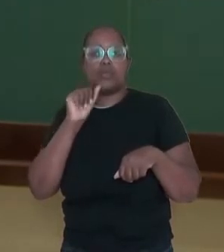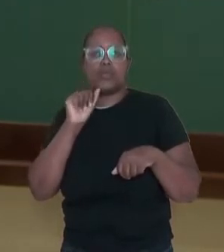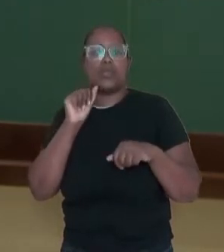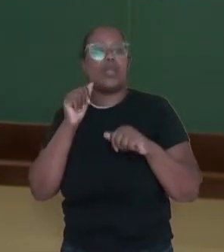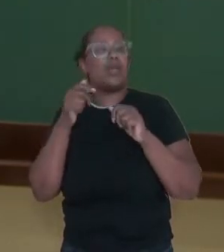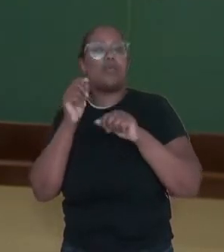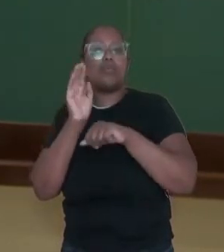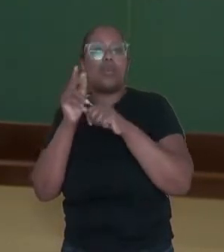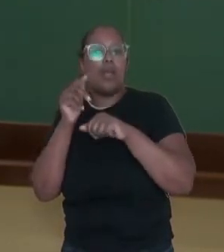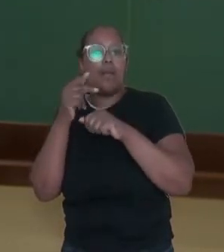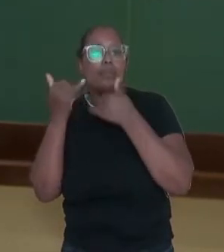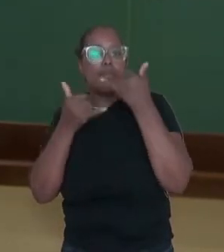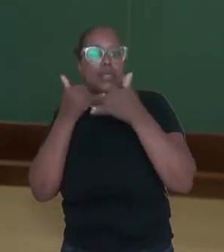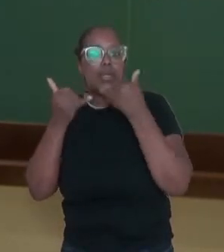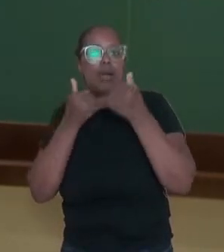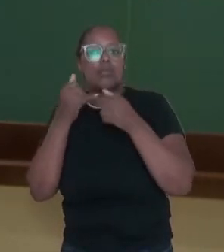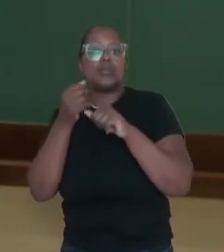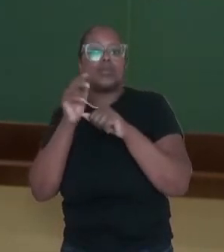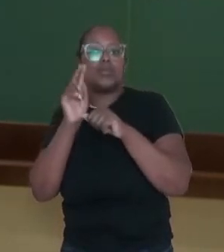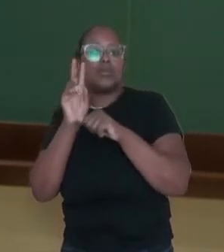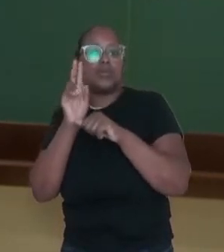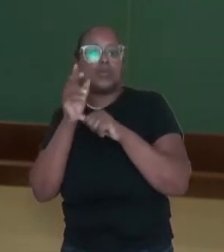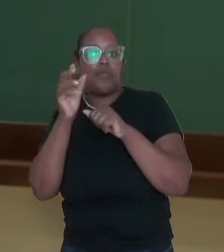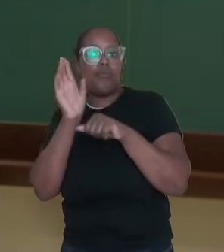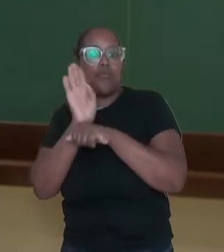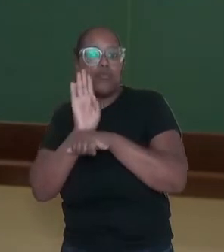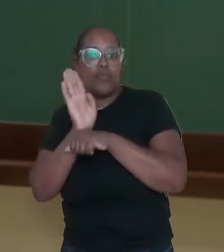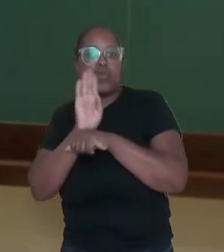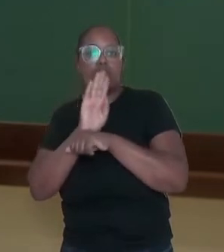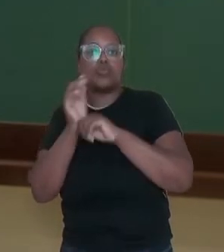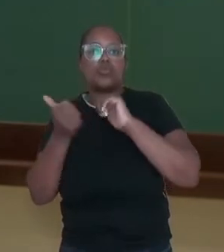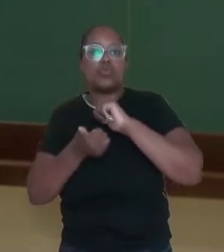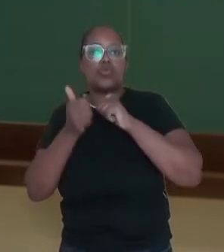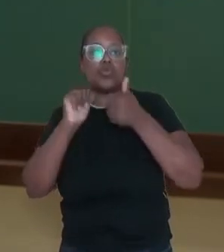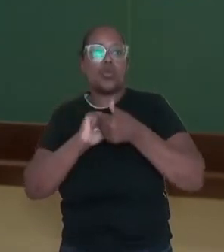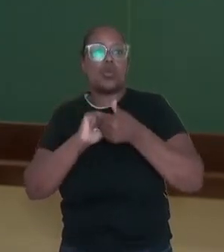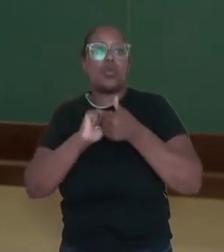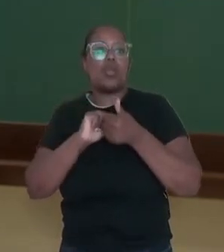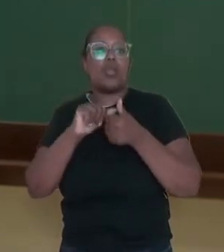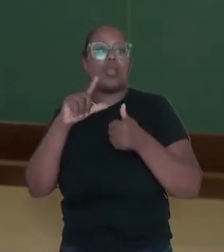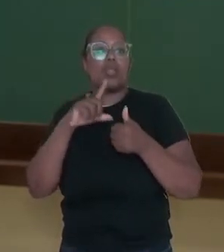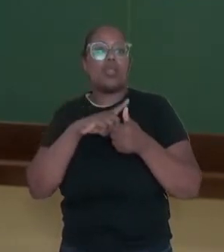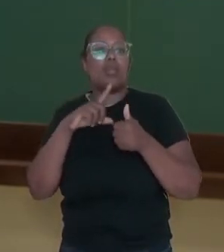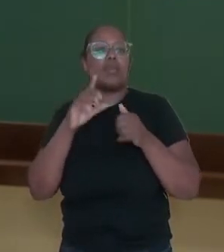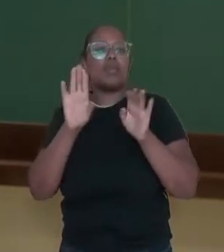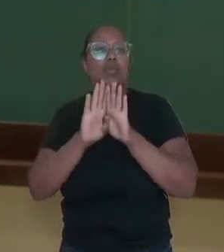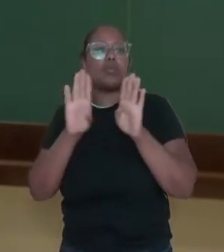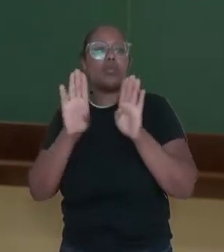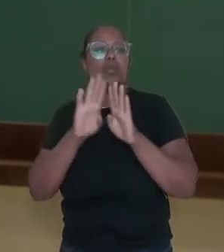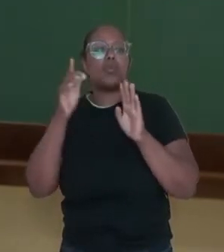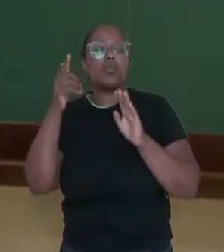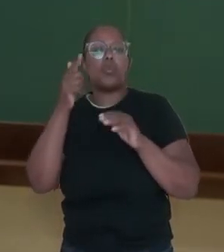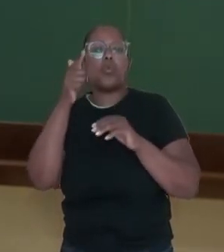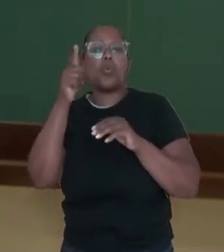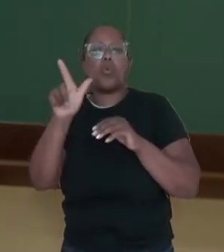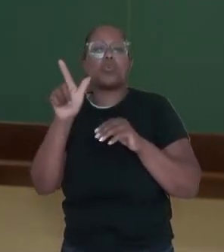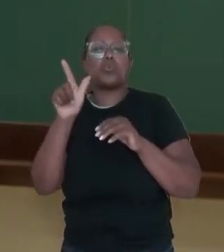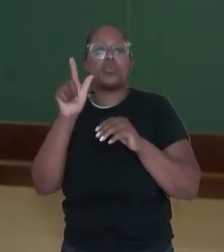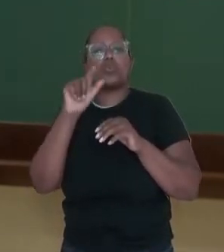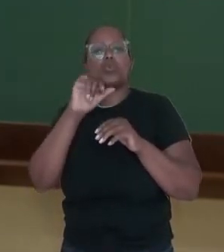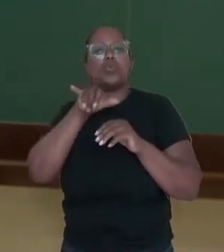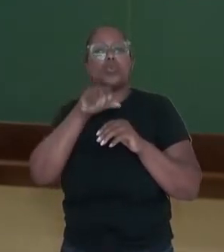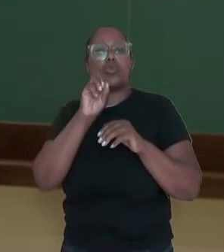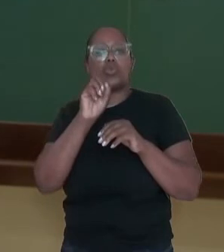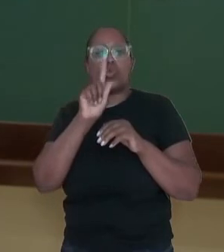tá? Logo, outros jogos de sucesso surgiram, como o Pong, como Invasores do Espaço e como